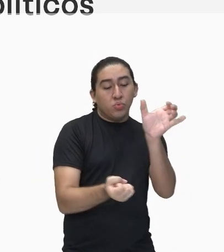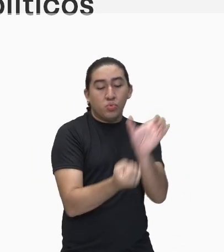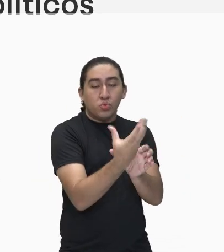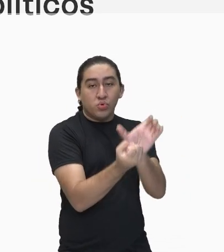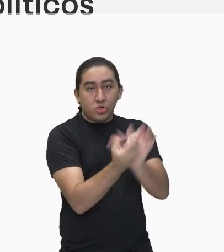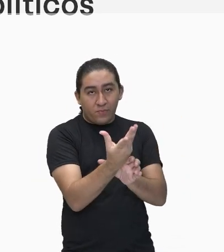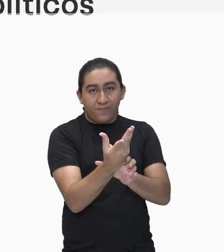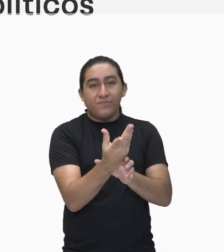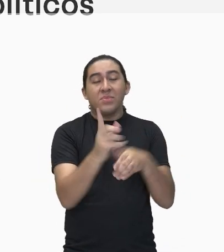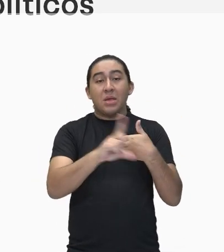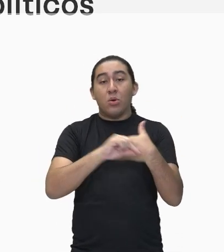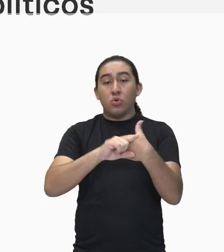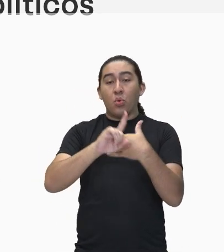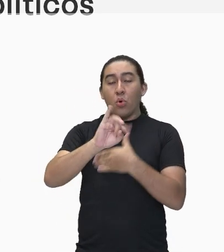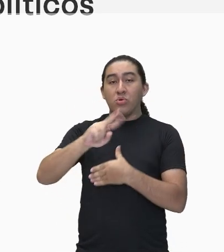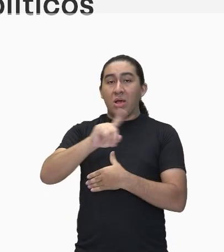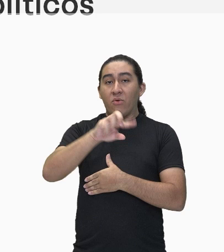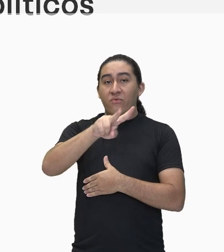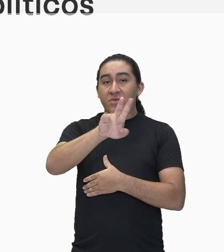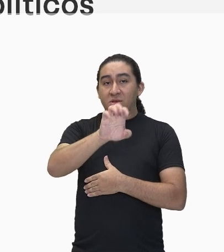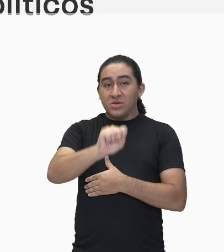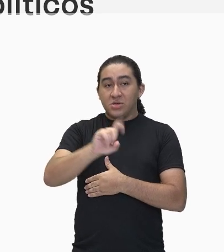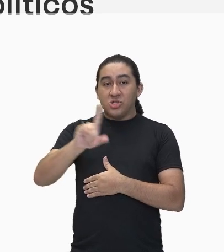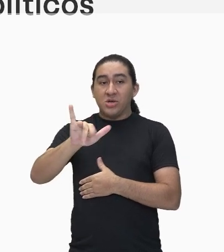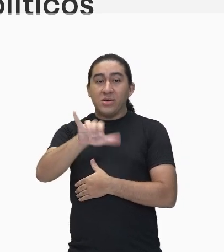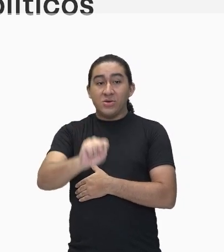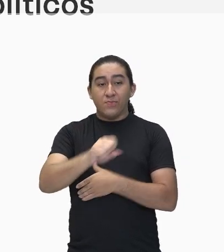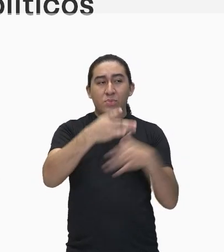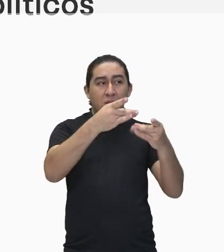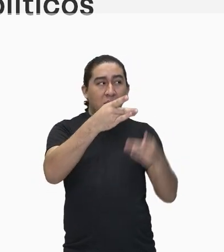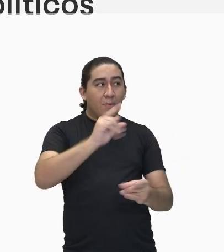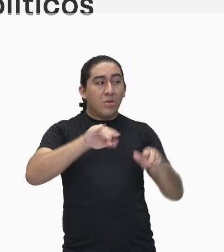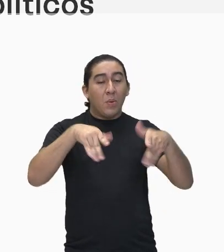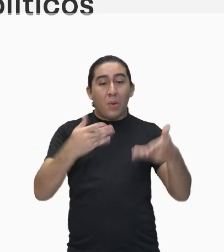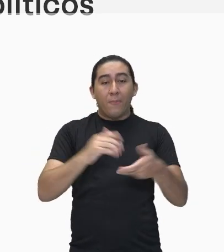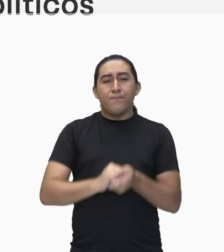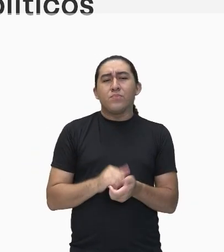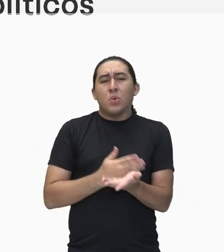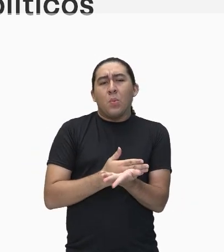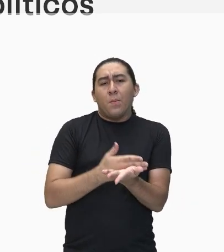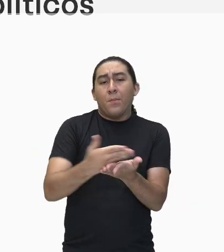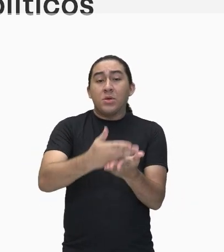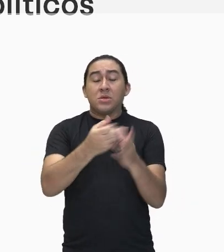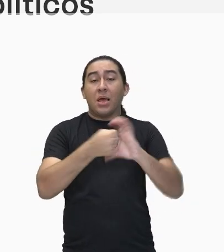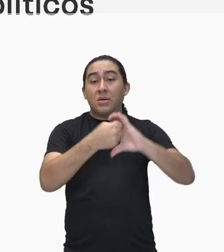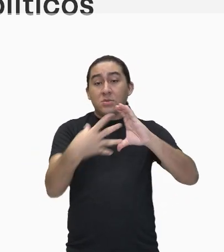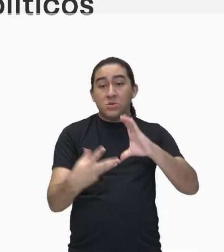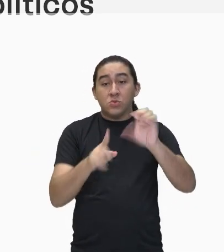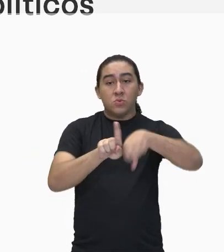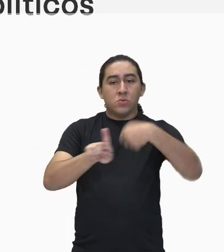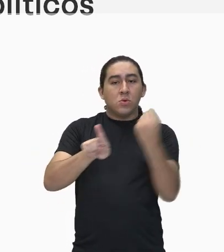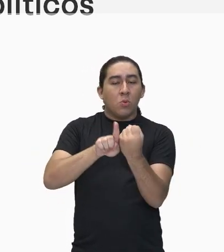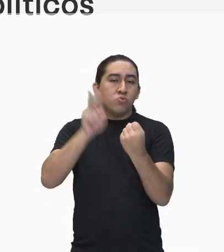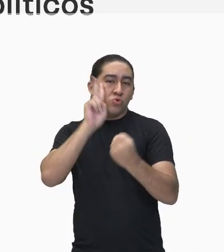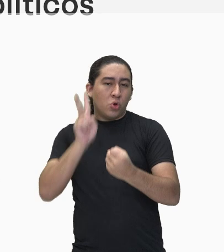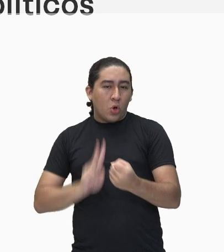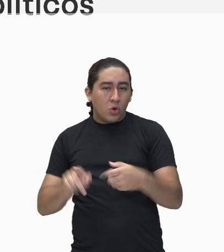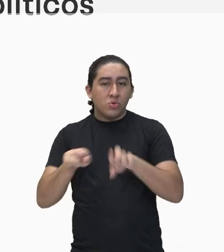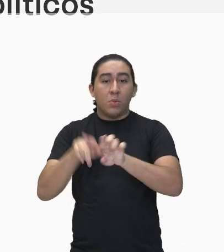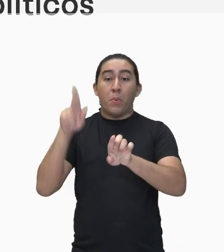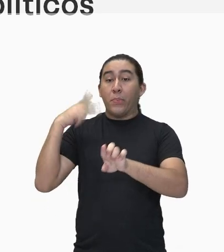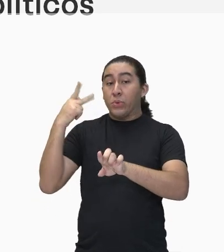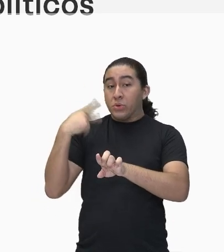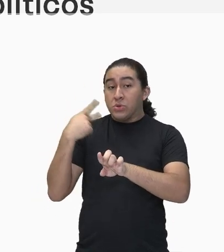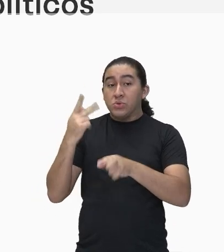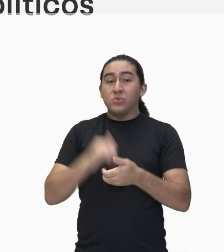geração, Gonçalves Dias, e o detalhamento, introdução aos aspectos sociais, históricos e